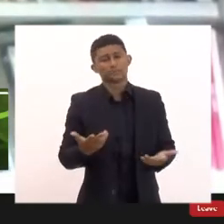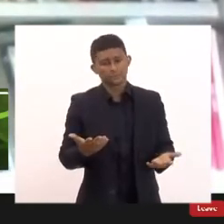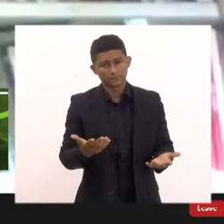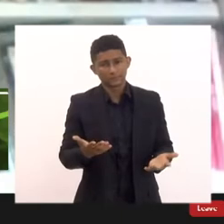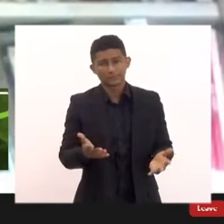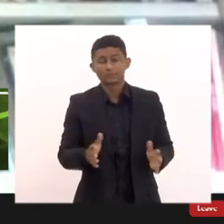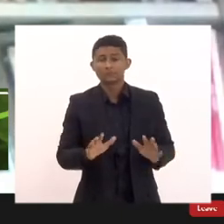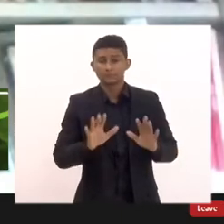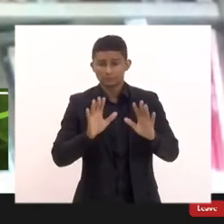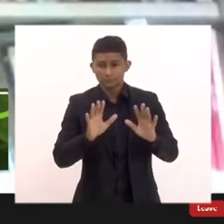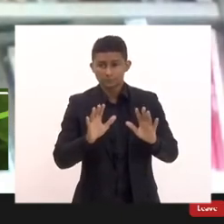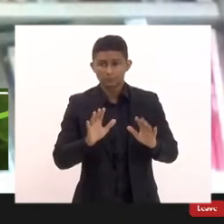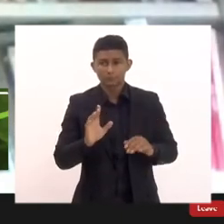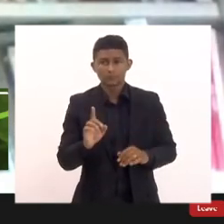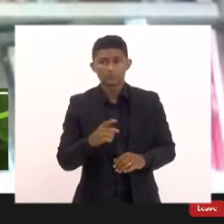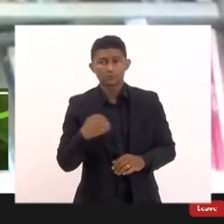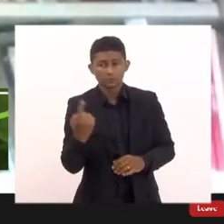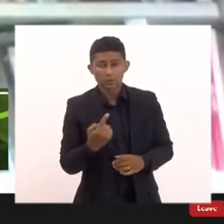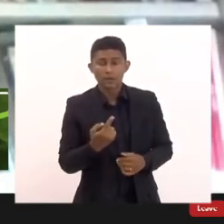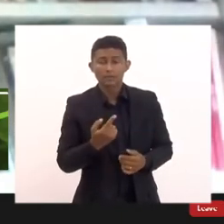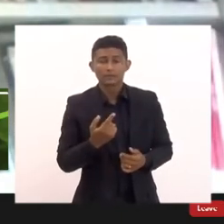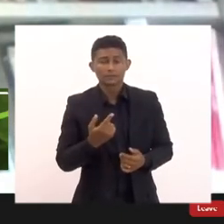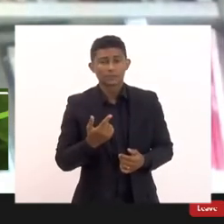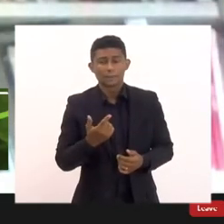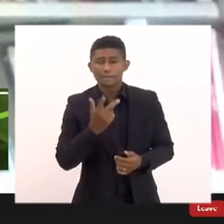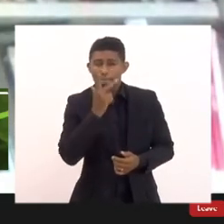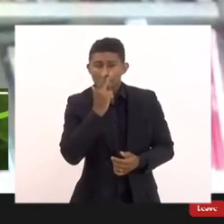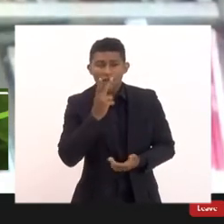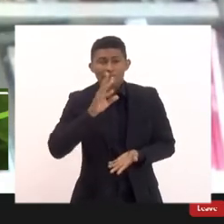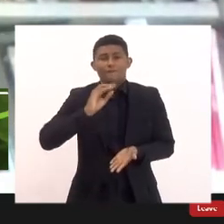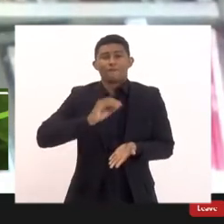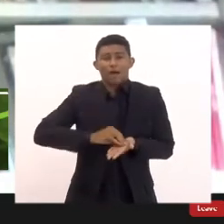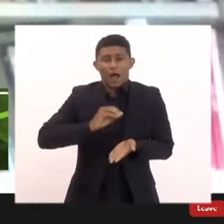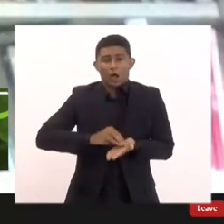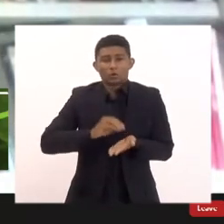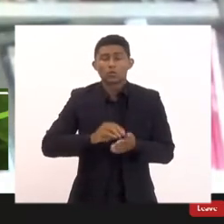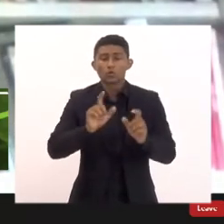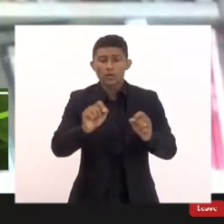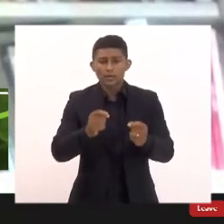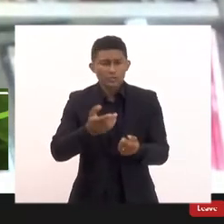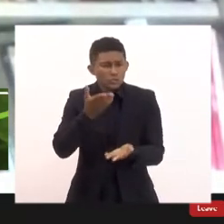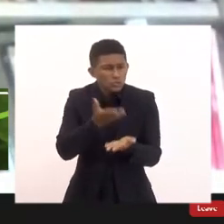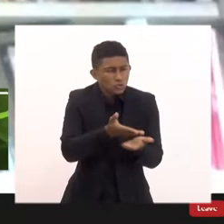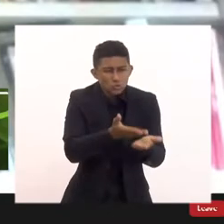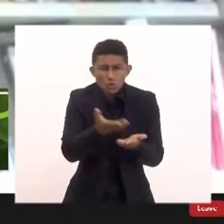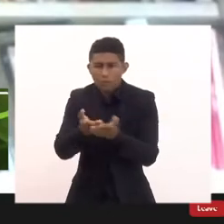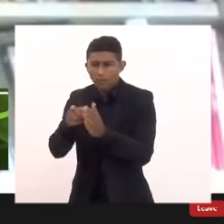parece ainda, um estudo já com mais completo em relação